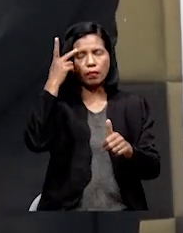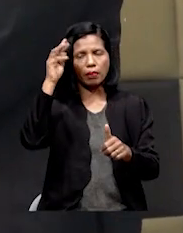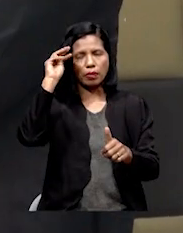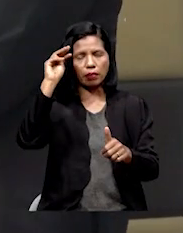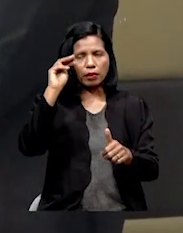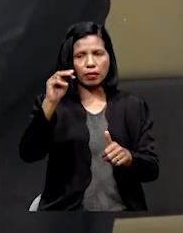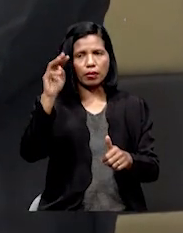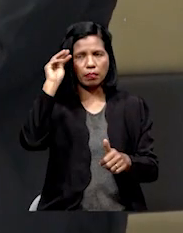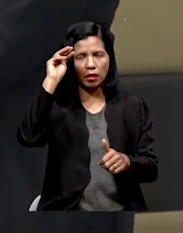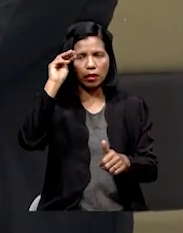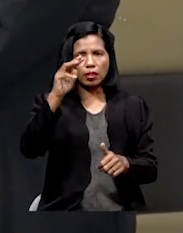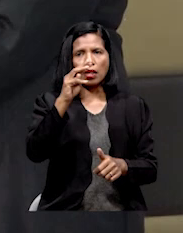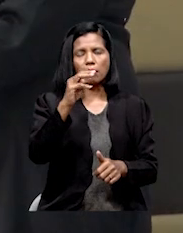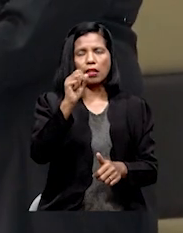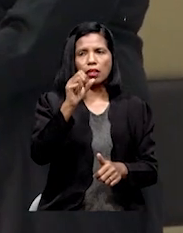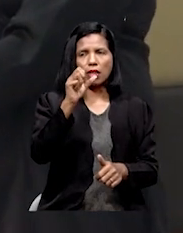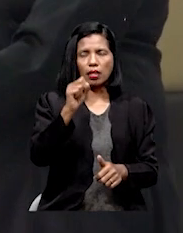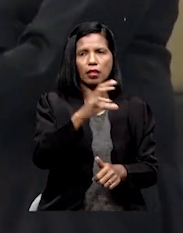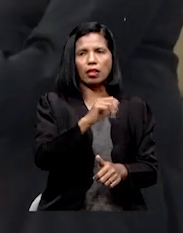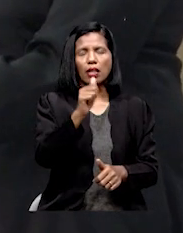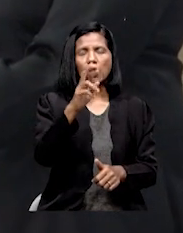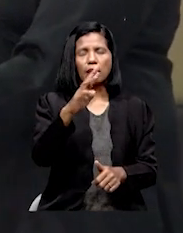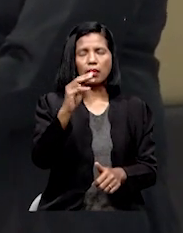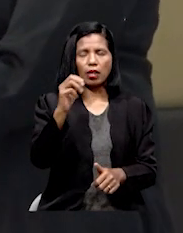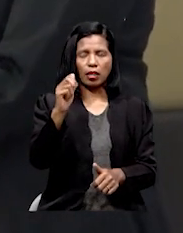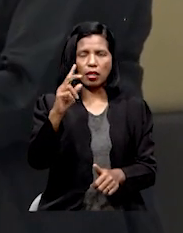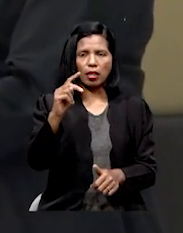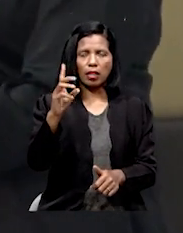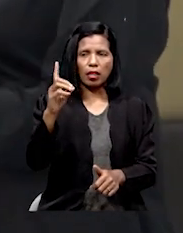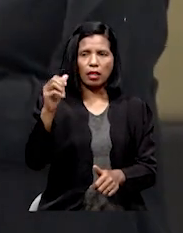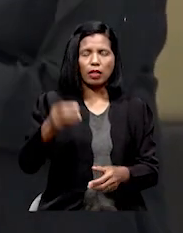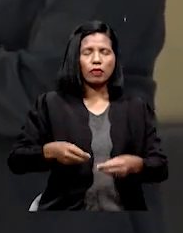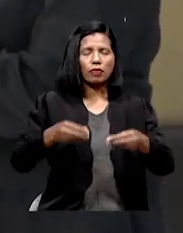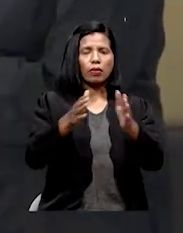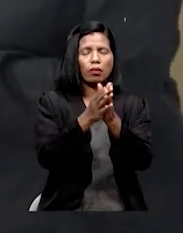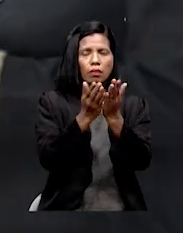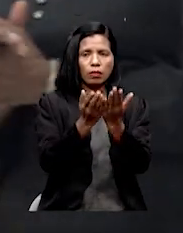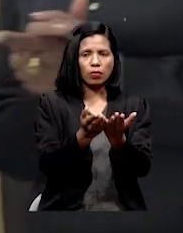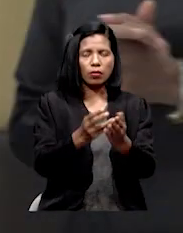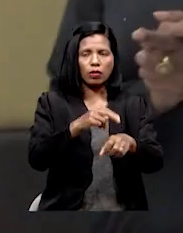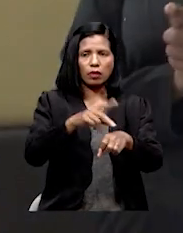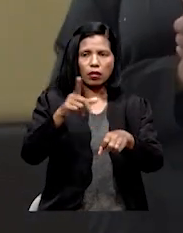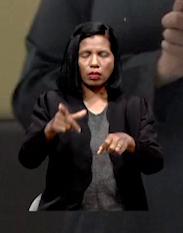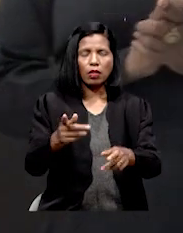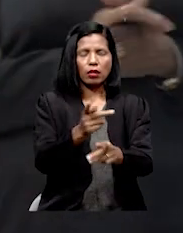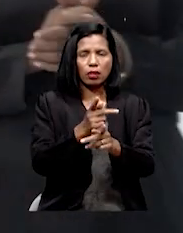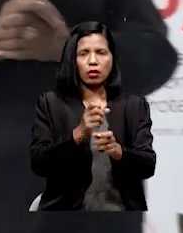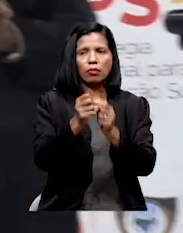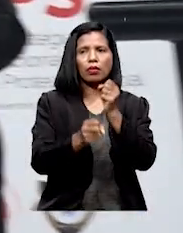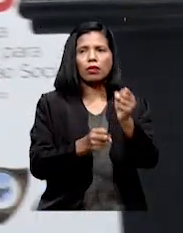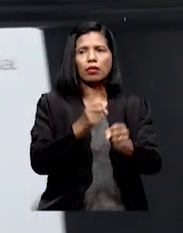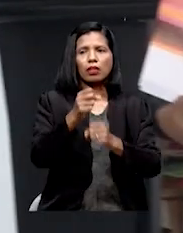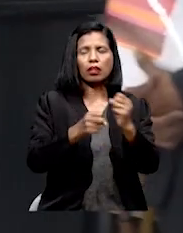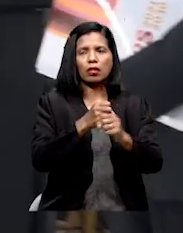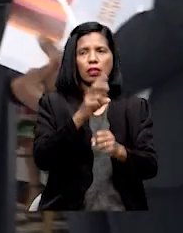da Solidariedade Social e Inclusão, Armando Alberto dos Santos Mos, entrega livro Estratégia Nacional para Proteção Social,